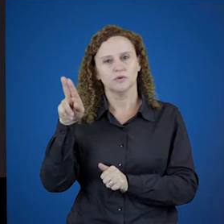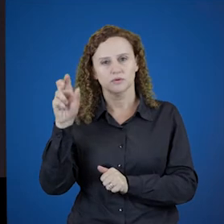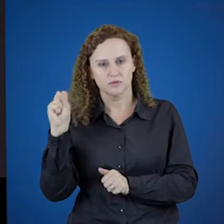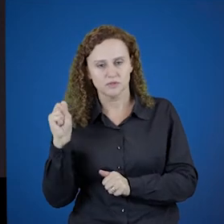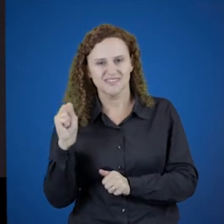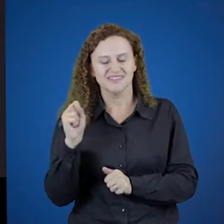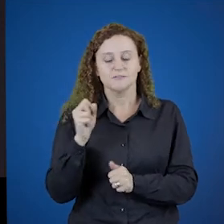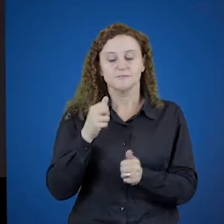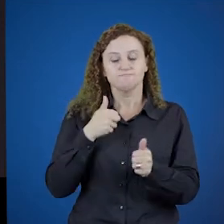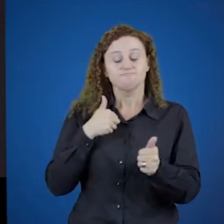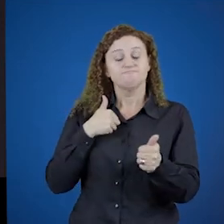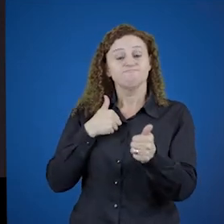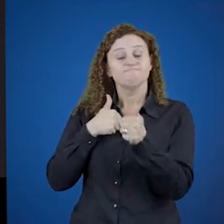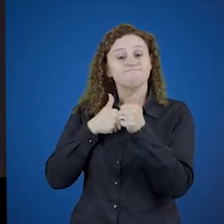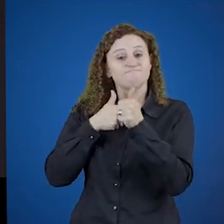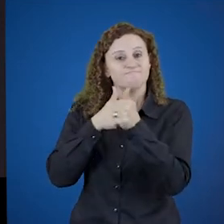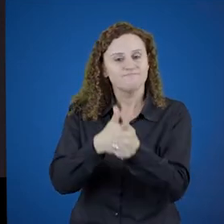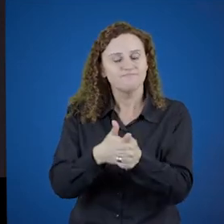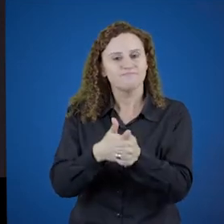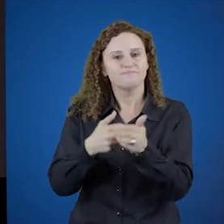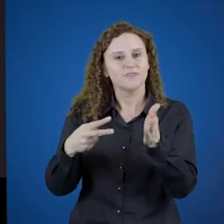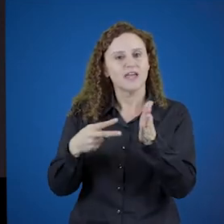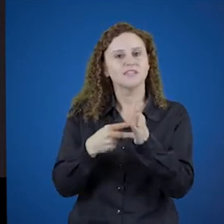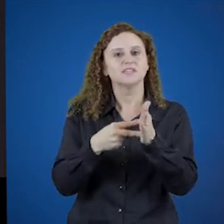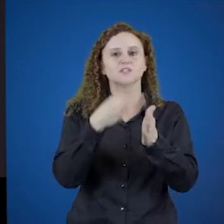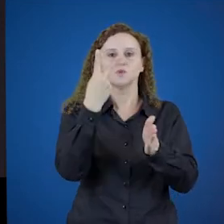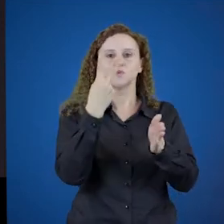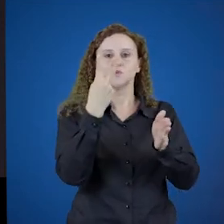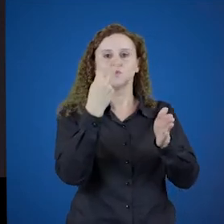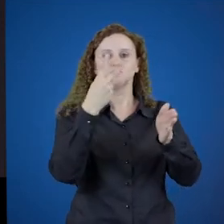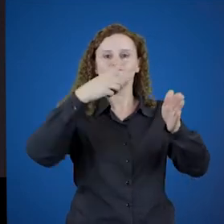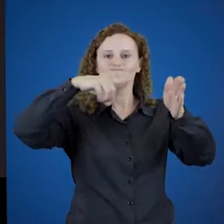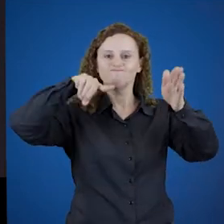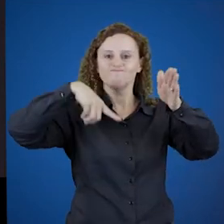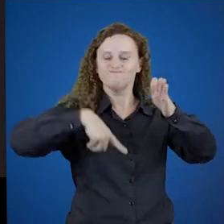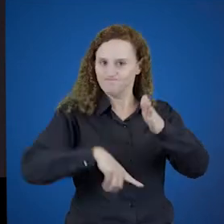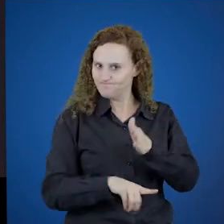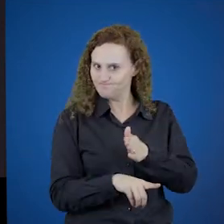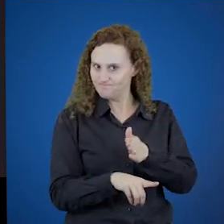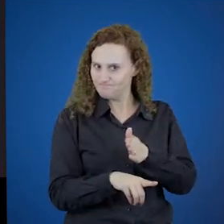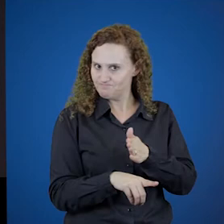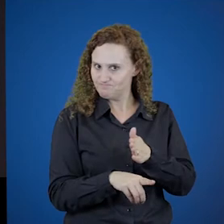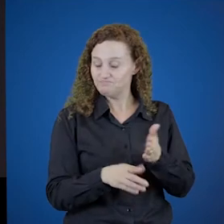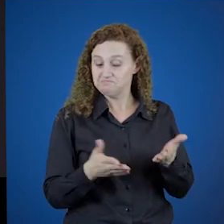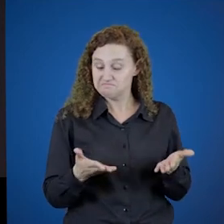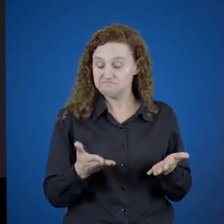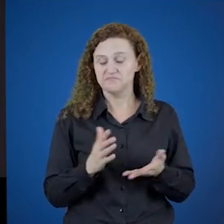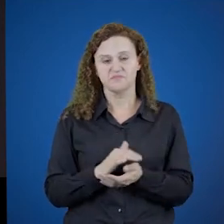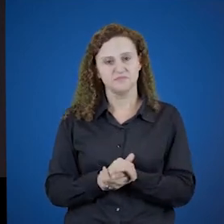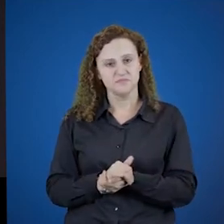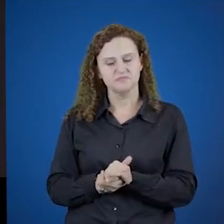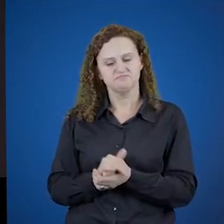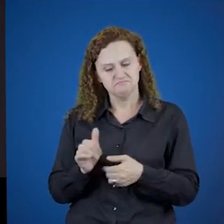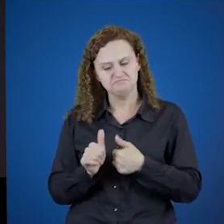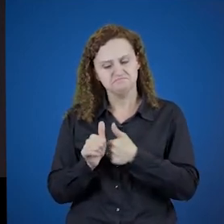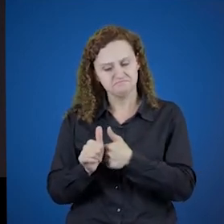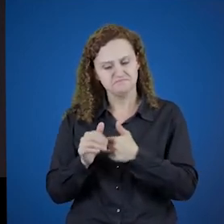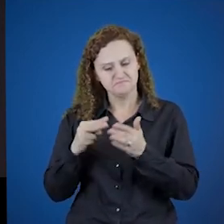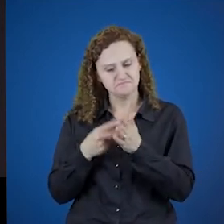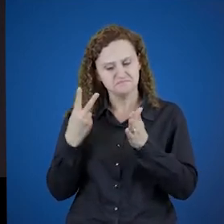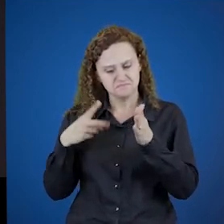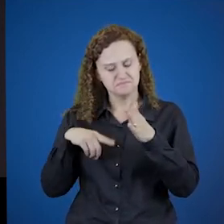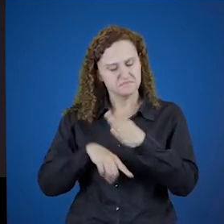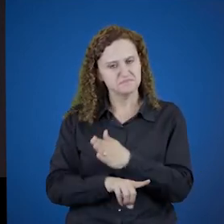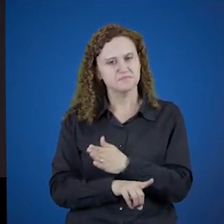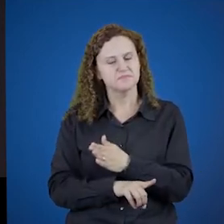ele segue fielmente a segunda declinação bom então